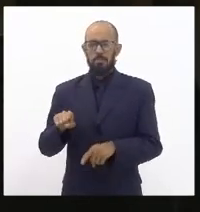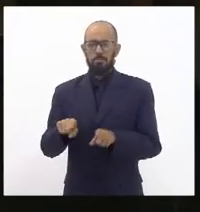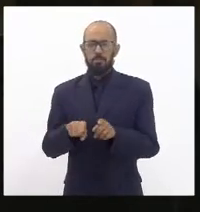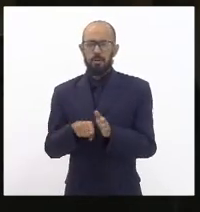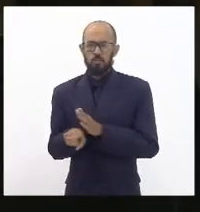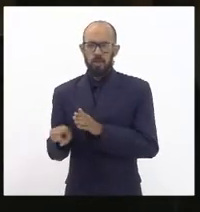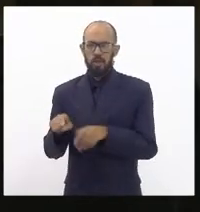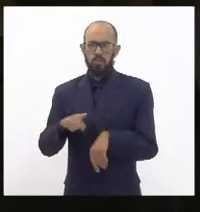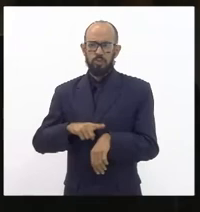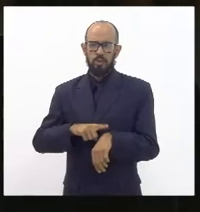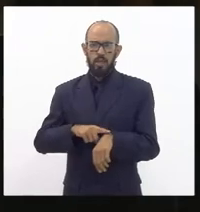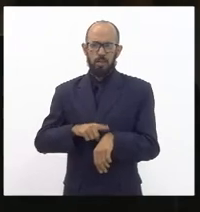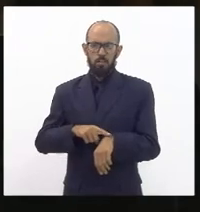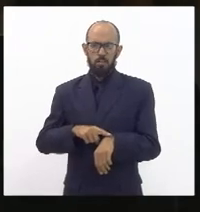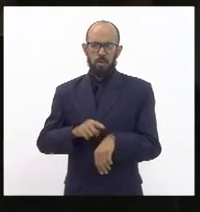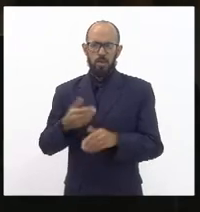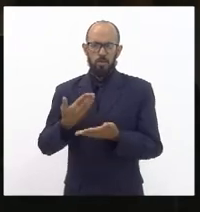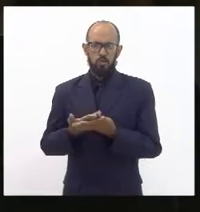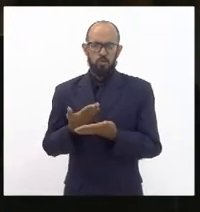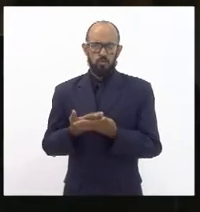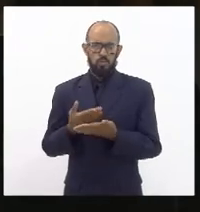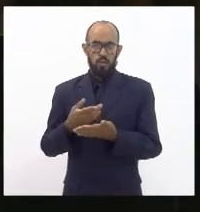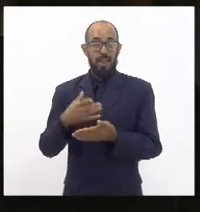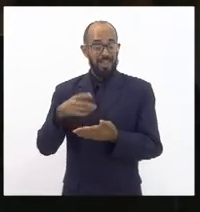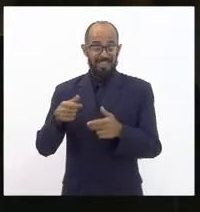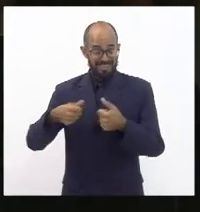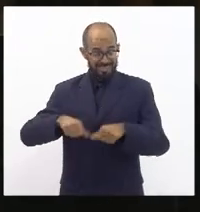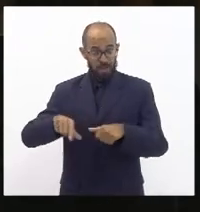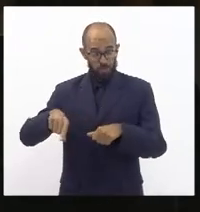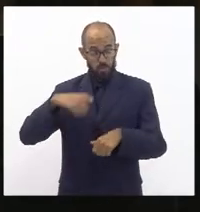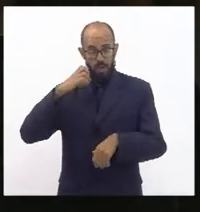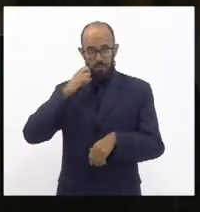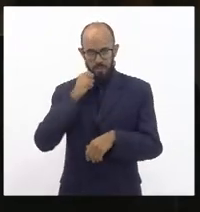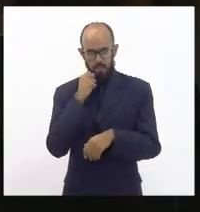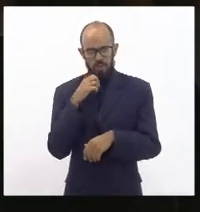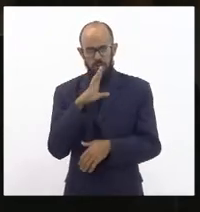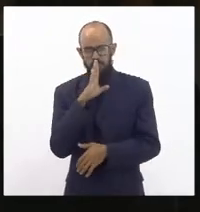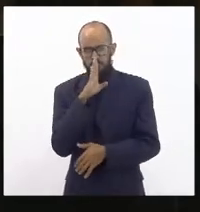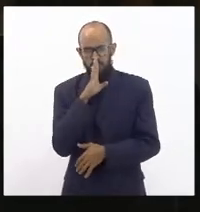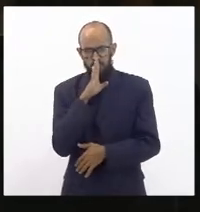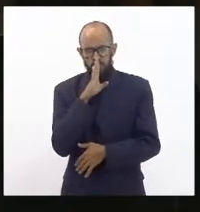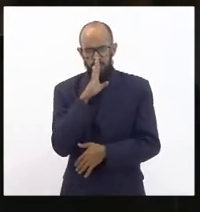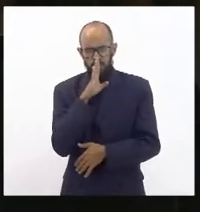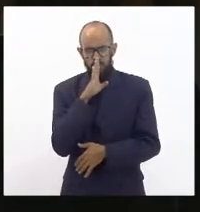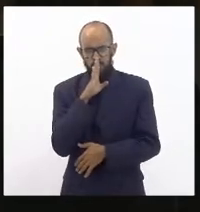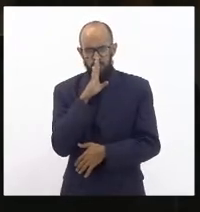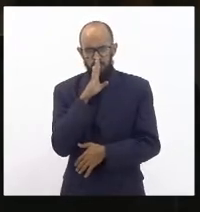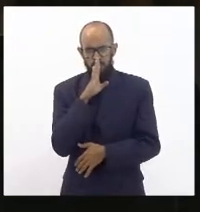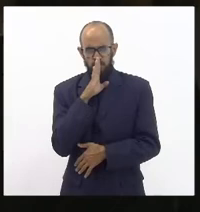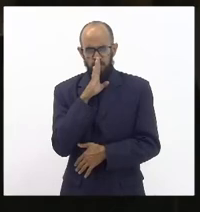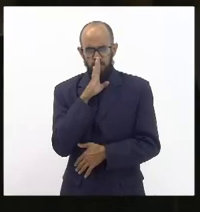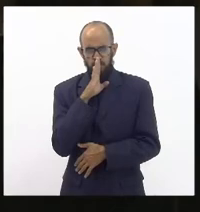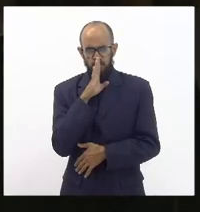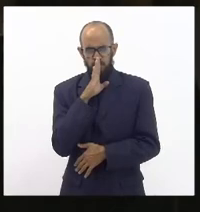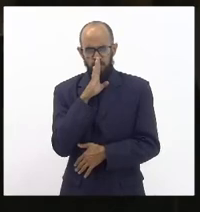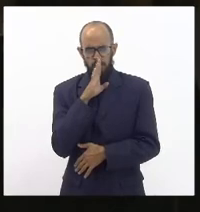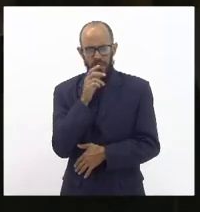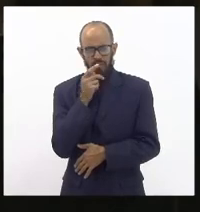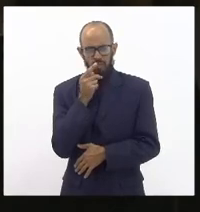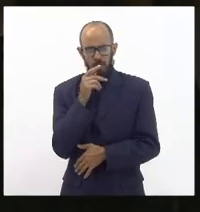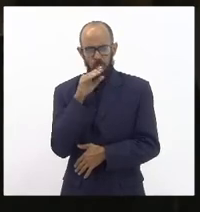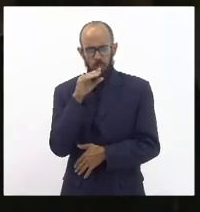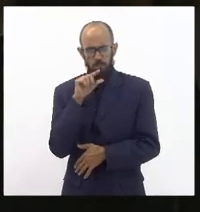perguntei o tempo que ela estava ali naquele abrigo e ela quer tinha ali e não tão